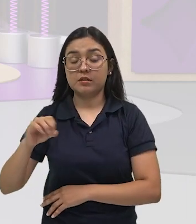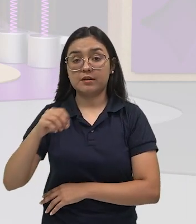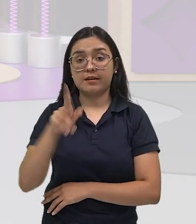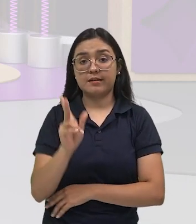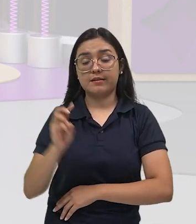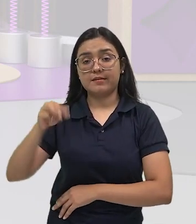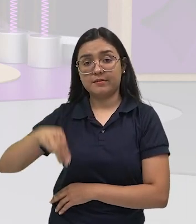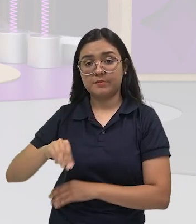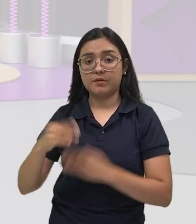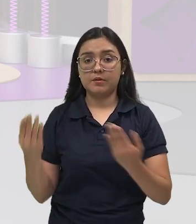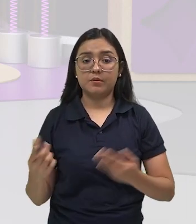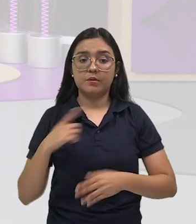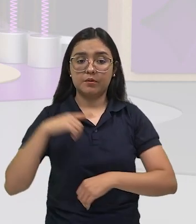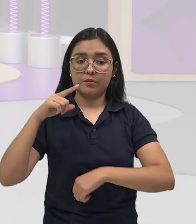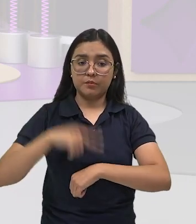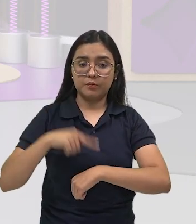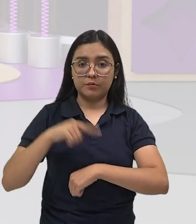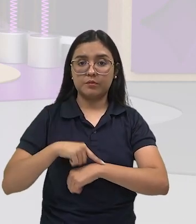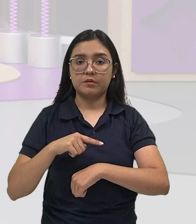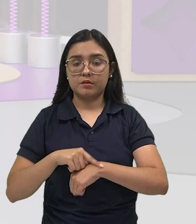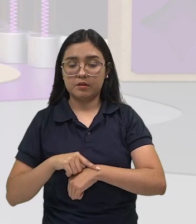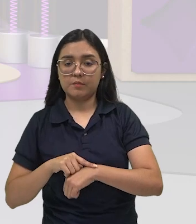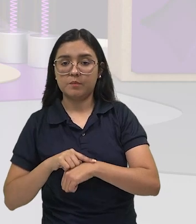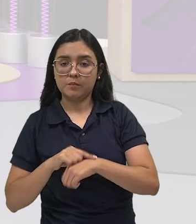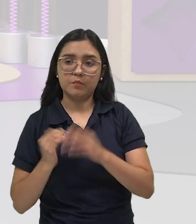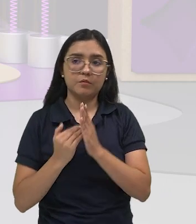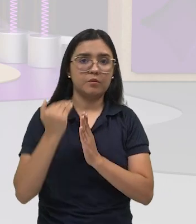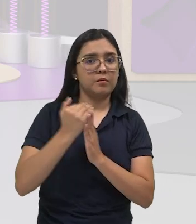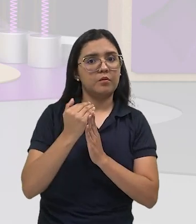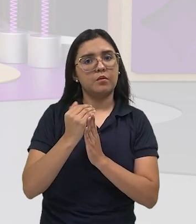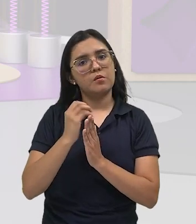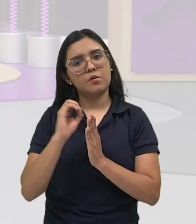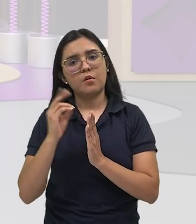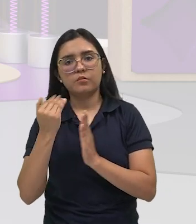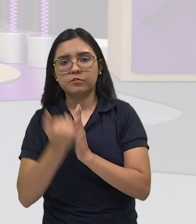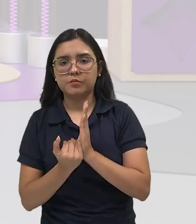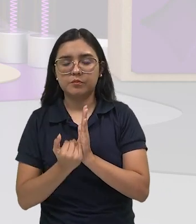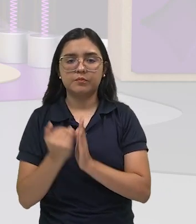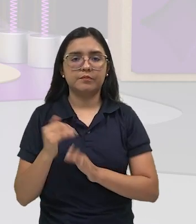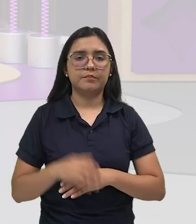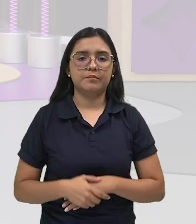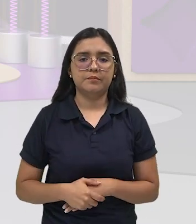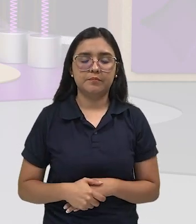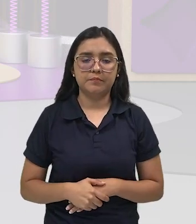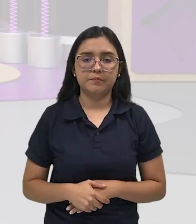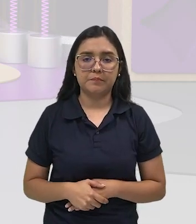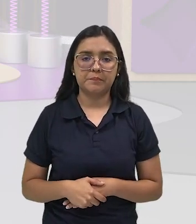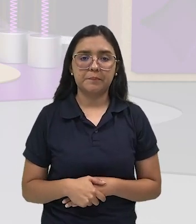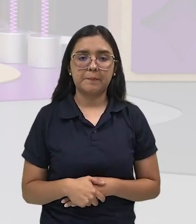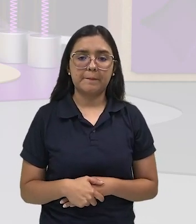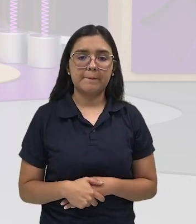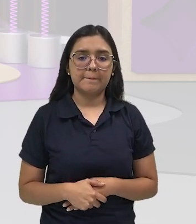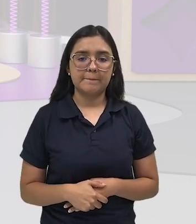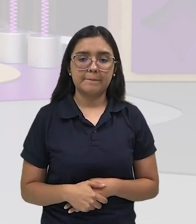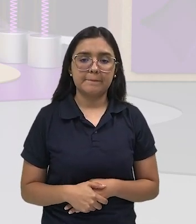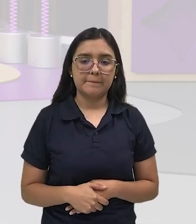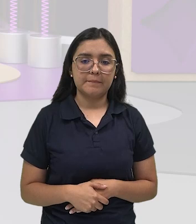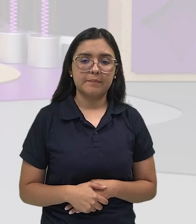O tempo vai aumentar ou o tempo vai diminuir?